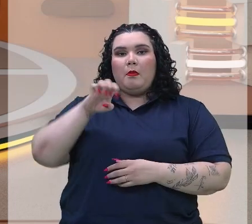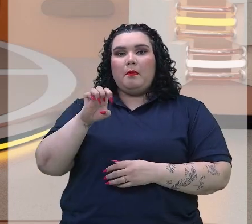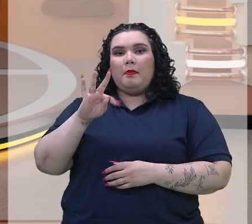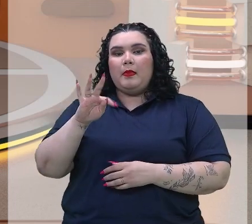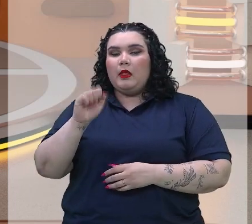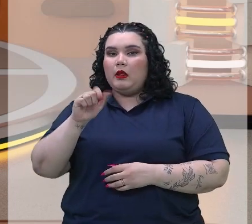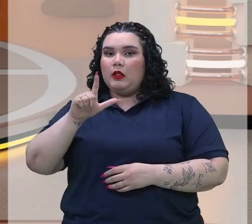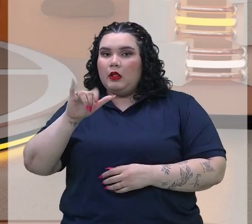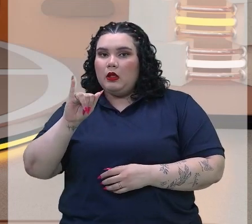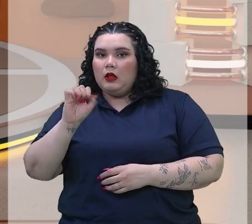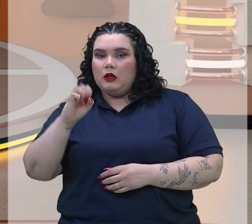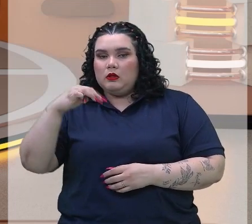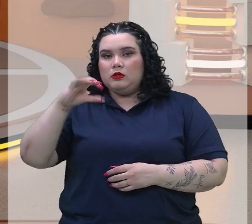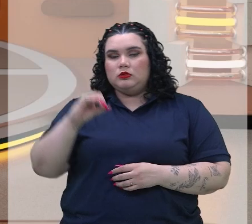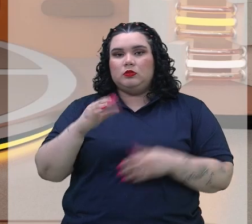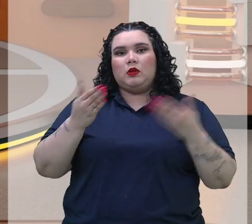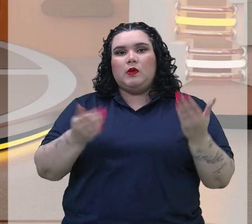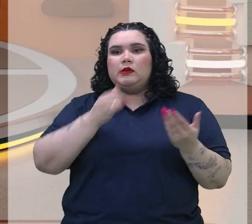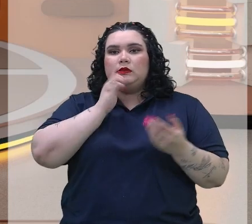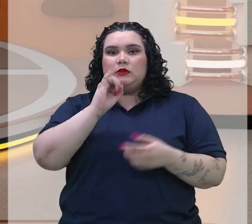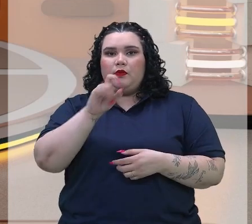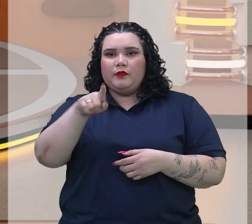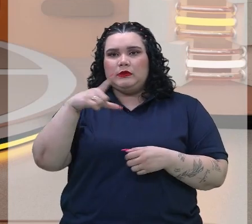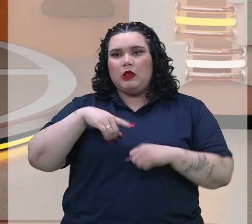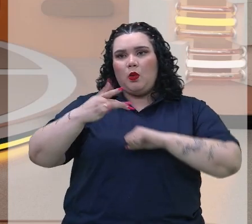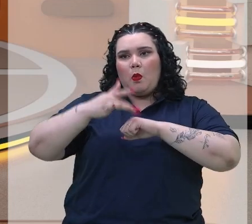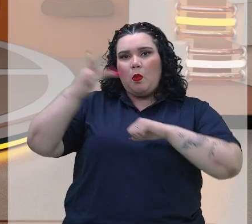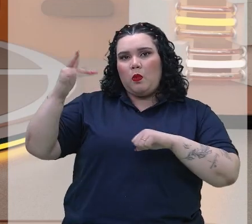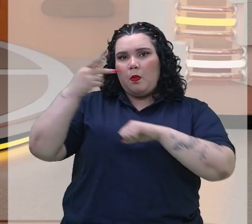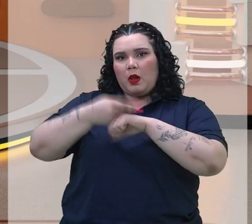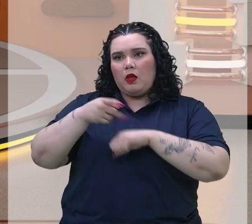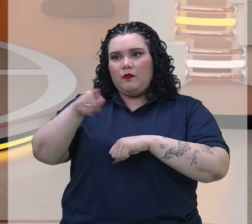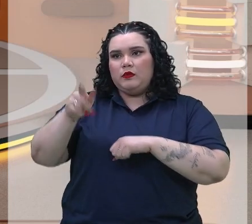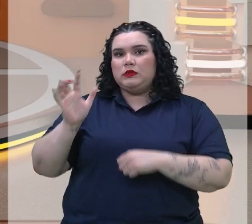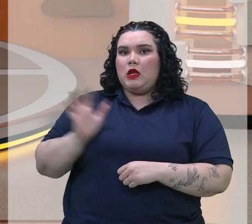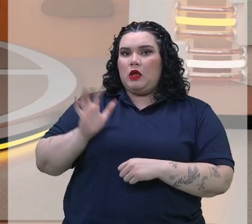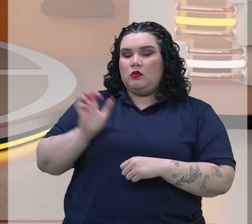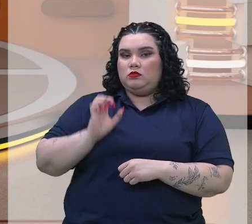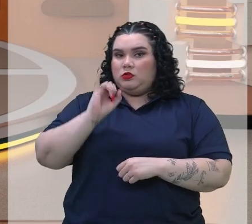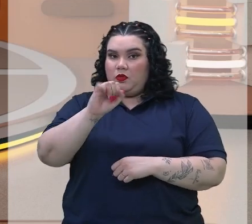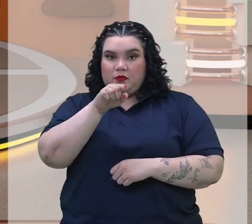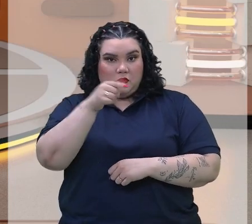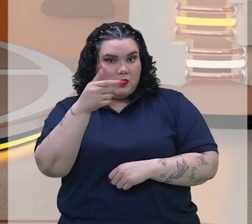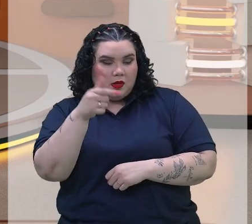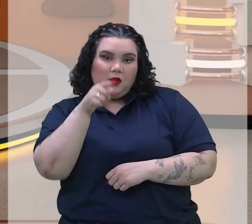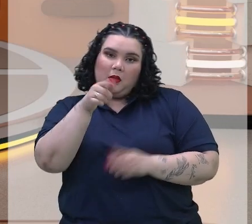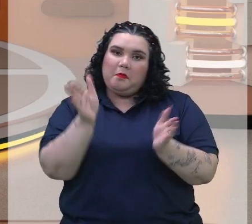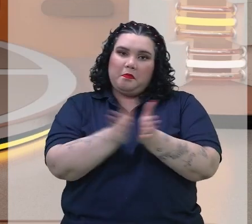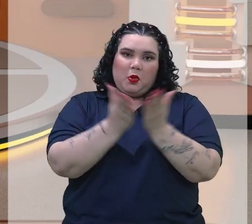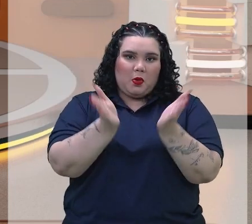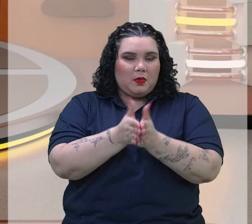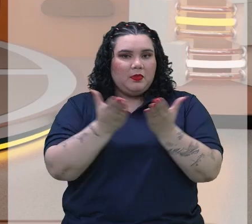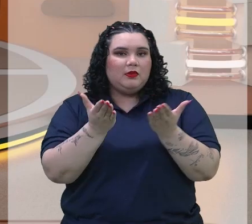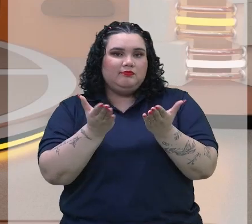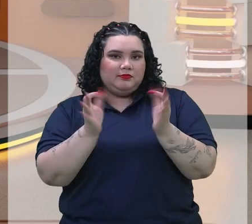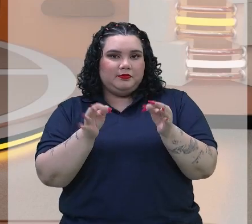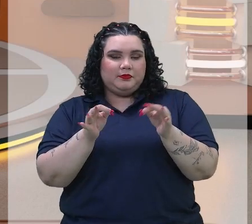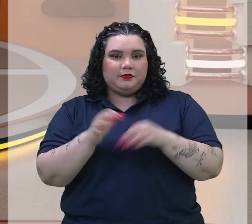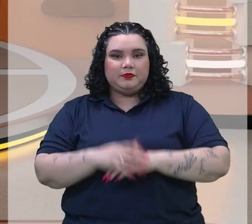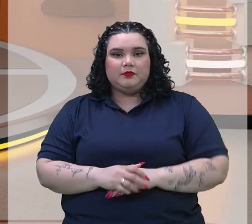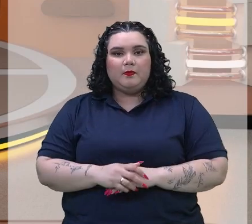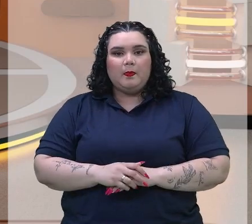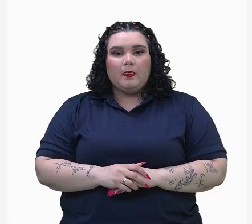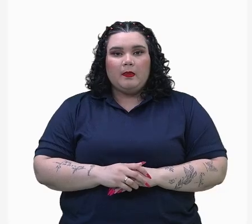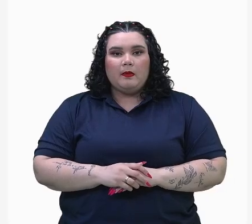se você tem metal precioso, você é rico. Se você não tem, consequentemente, você é pobre. Vamos ao texto. Vamos lá,